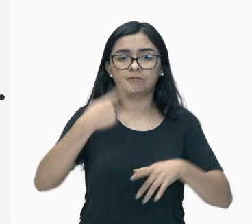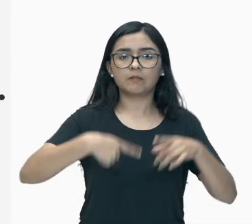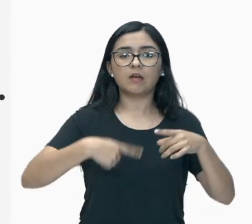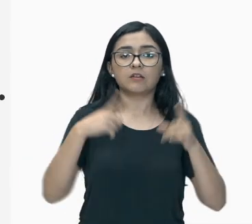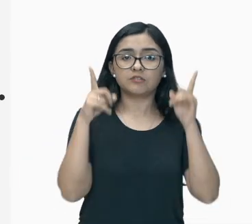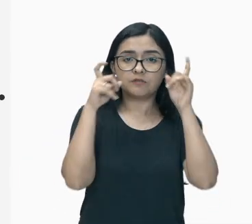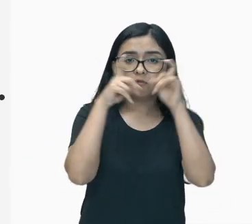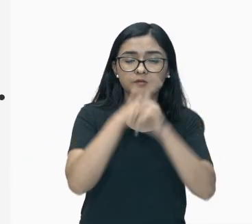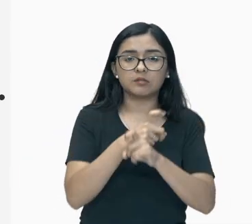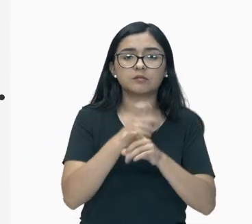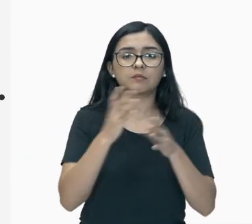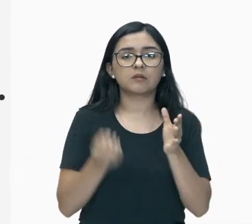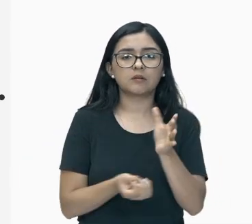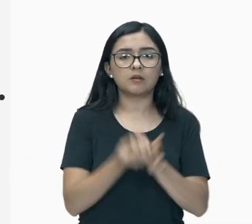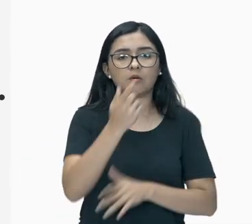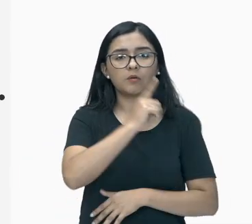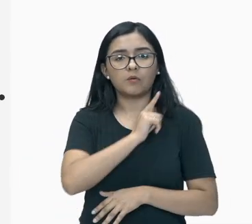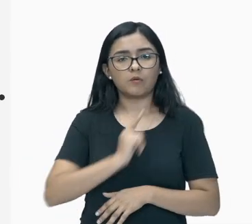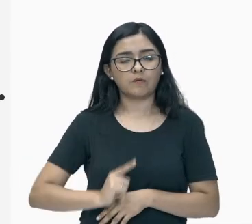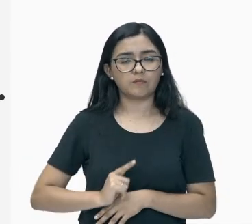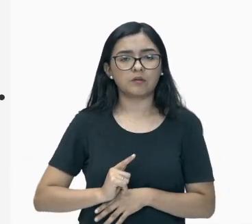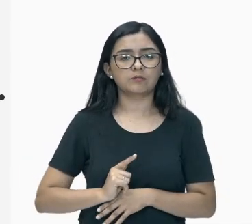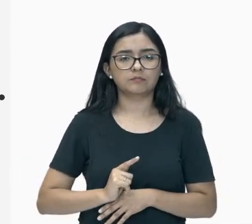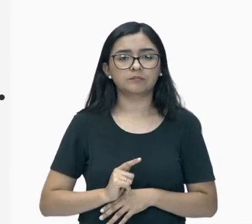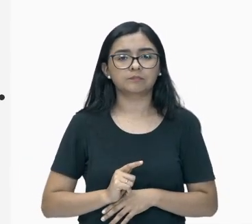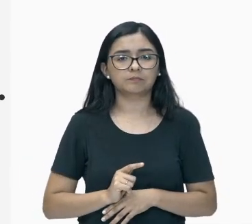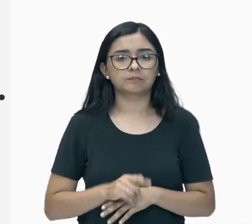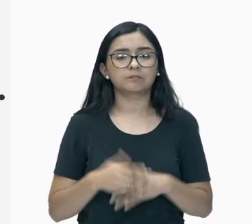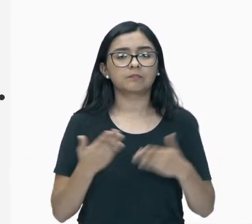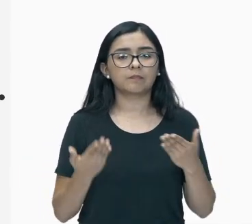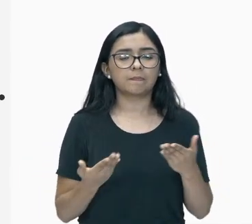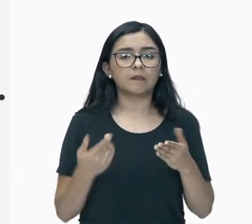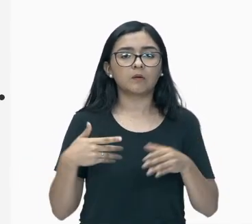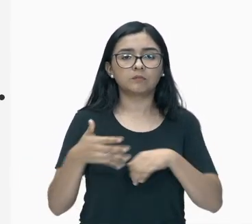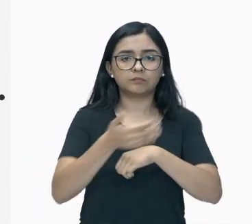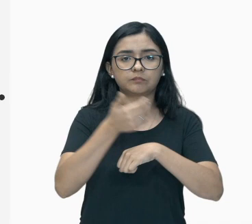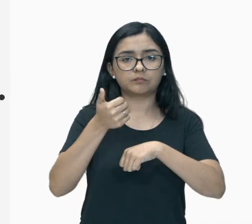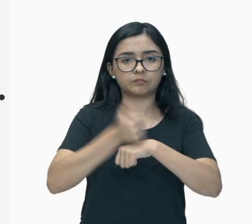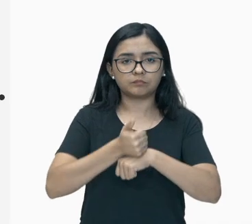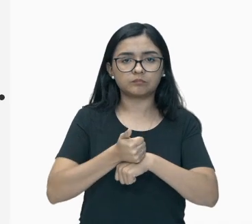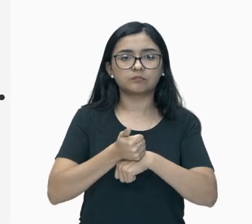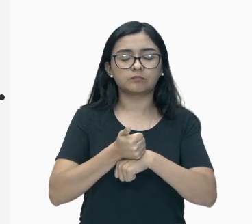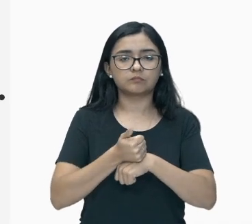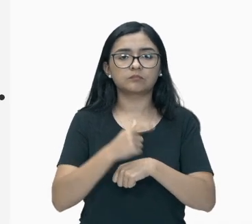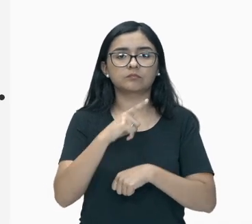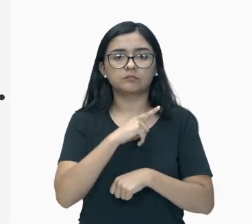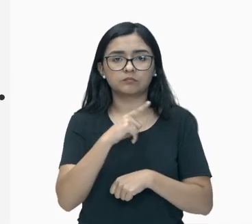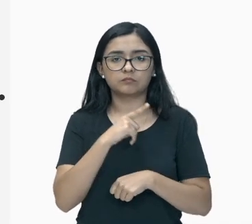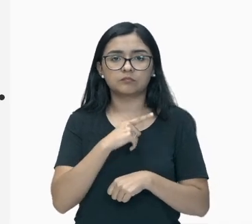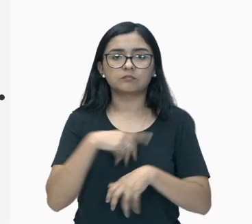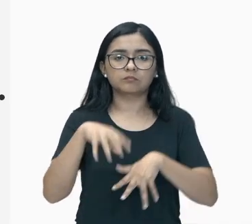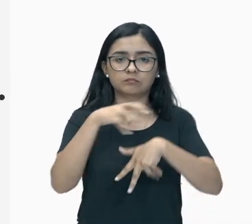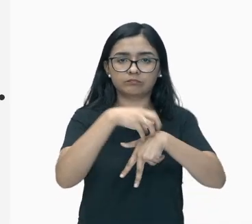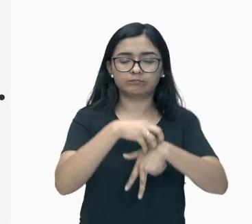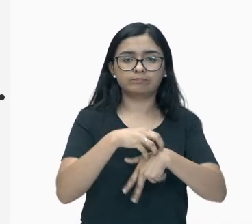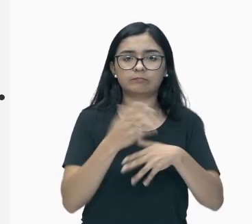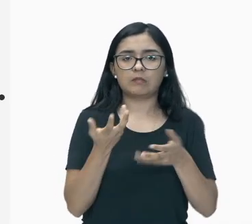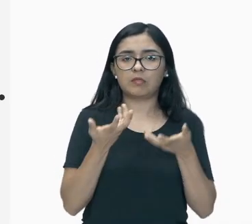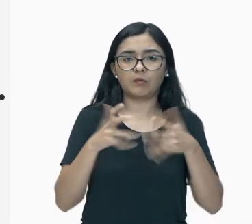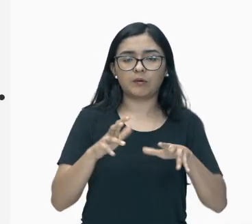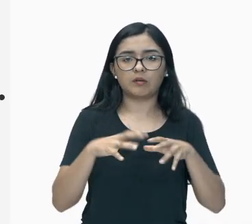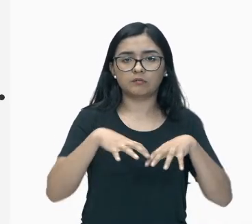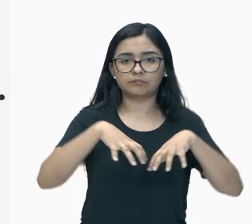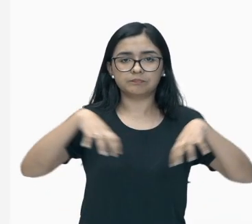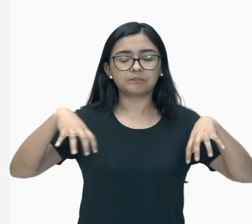um governo centralizado e assim com a simpatia de colonos partidários com a monarquia e que não queriam o rompimento